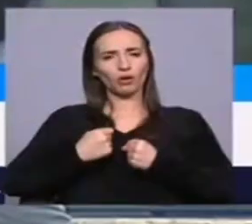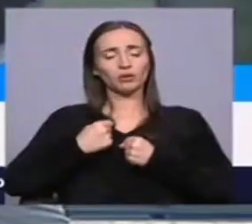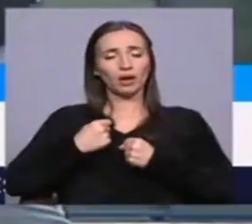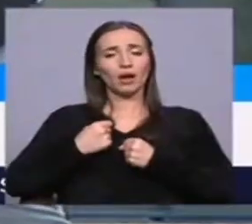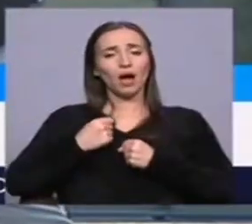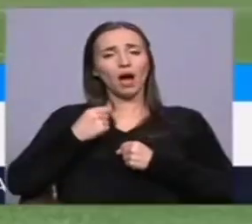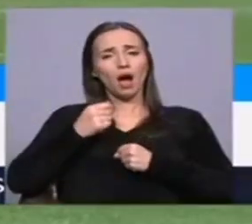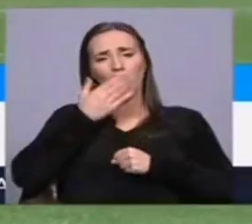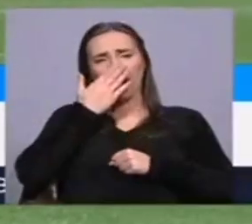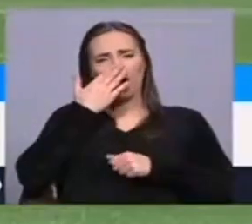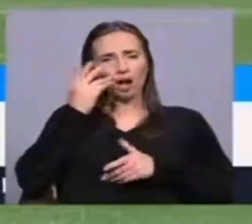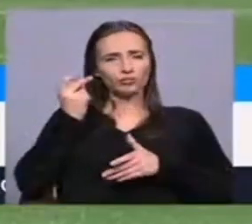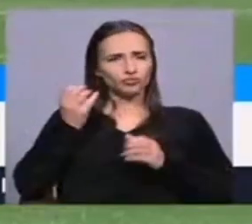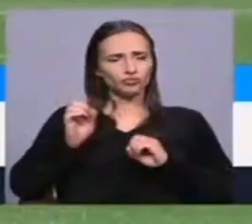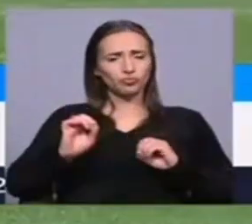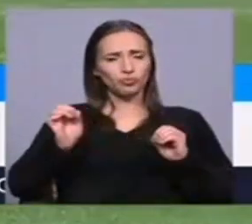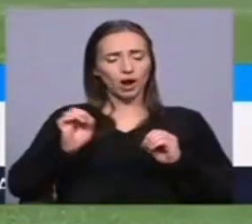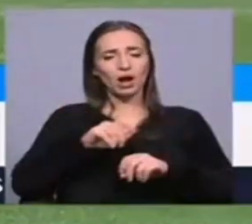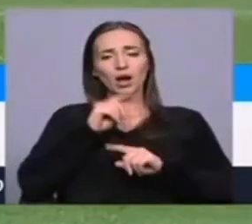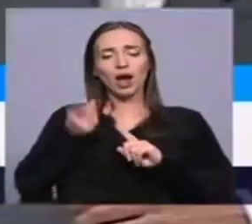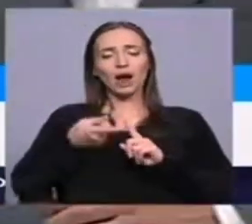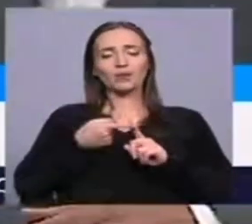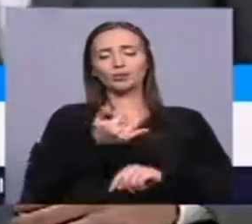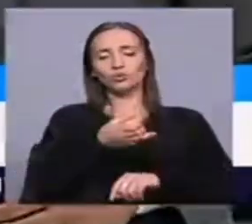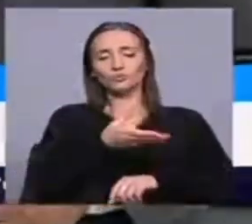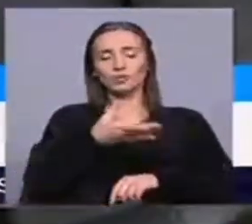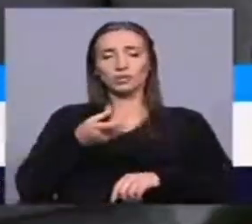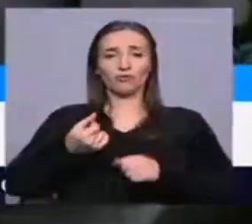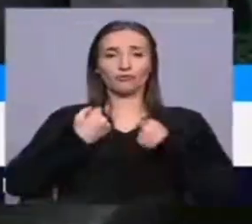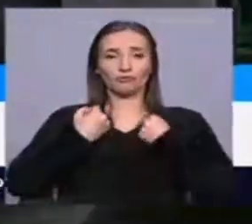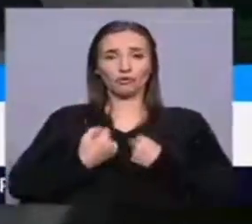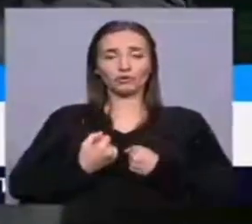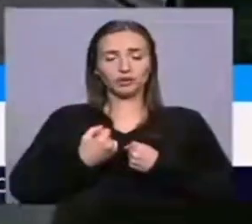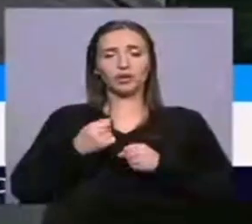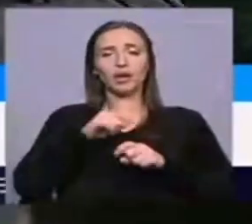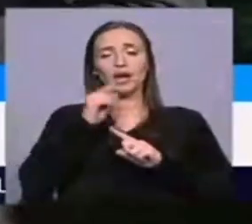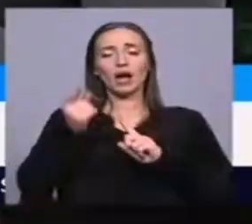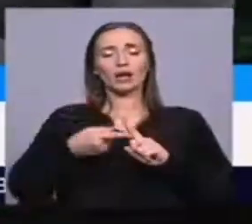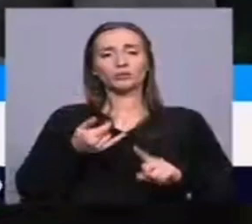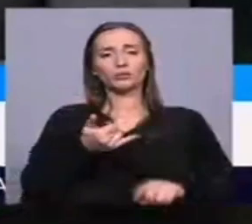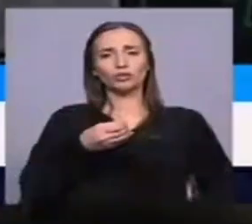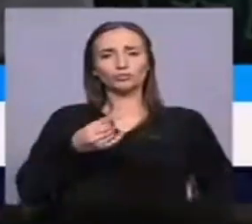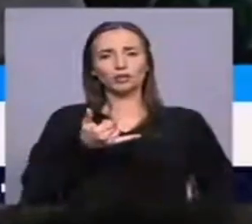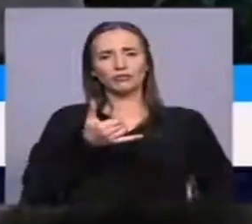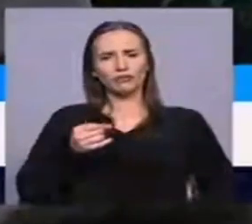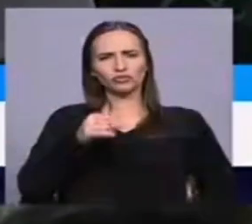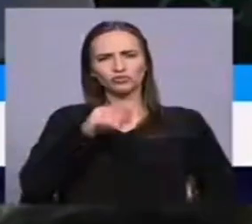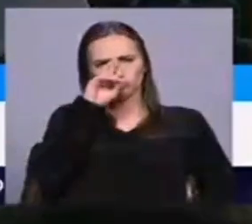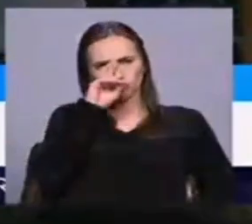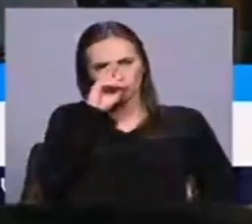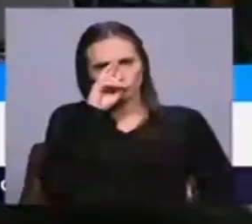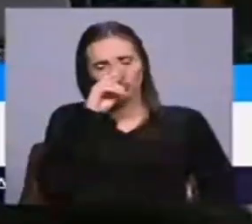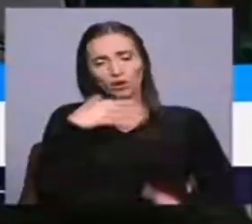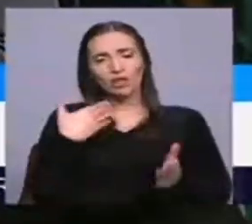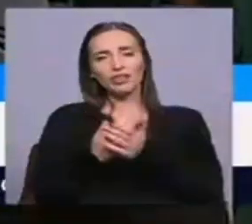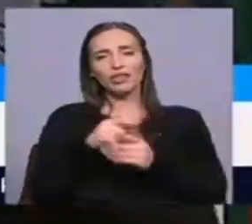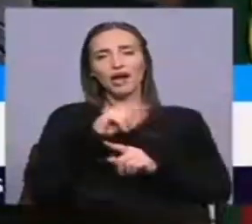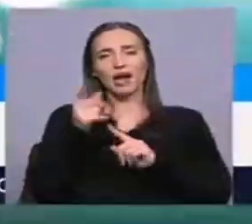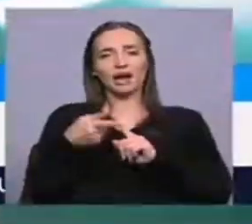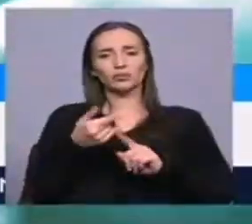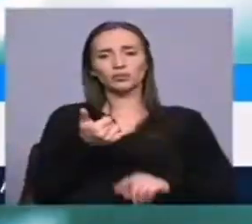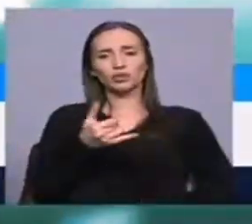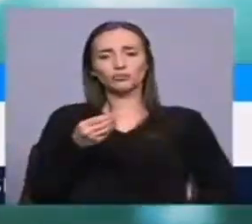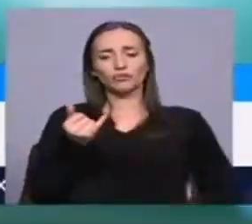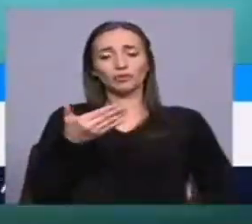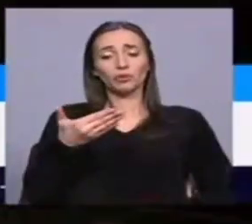décadas. E se 2019 foi de reconstrução, 2020 terá sido de resiliência, classificando 2021, que